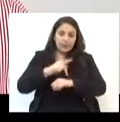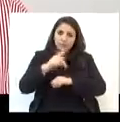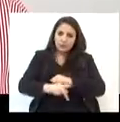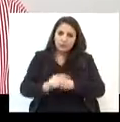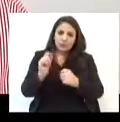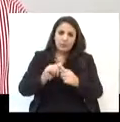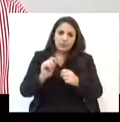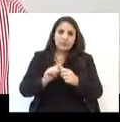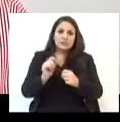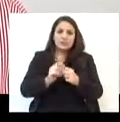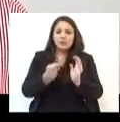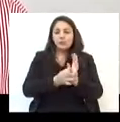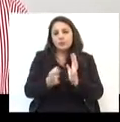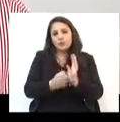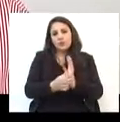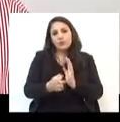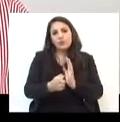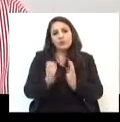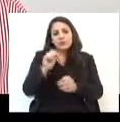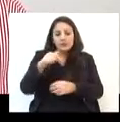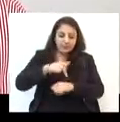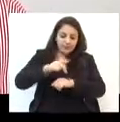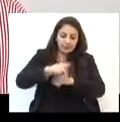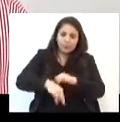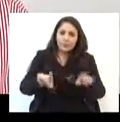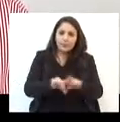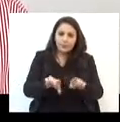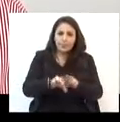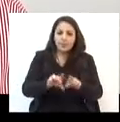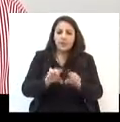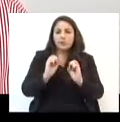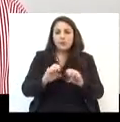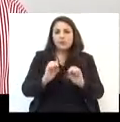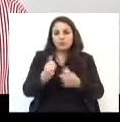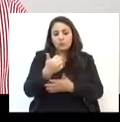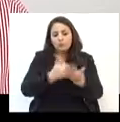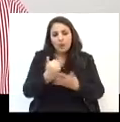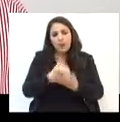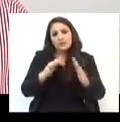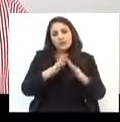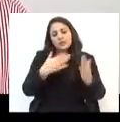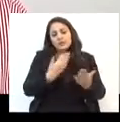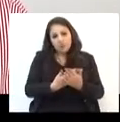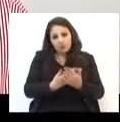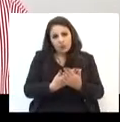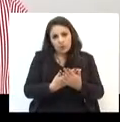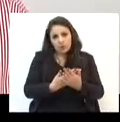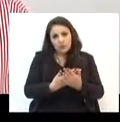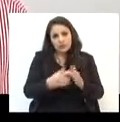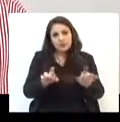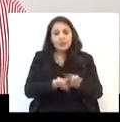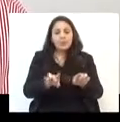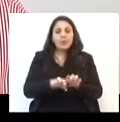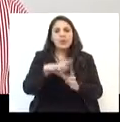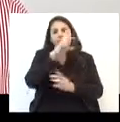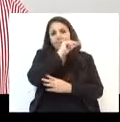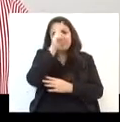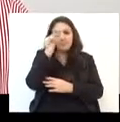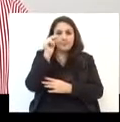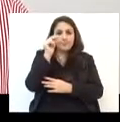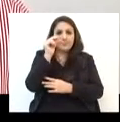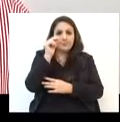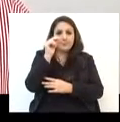Fundo de fazer uma indicação para que também aqui no ensino básico, nas escolas infantis, a Prefeitura